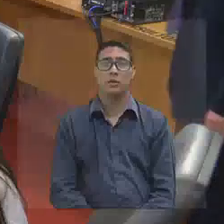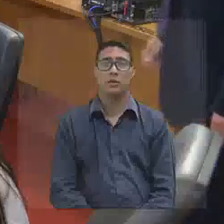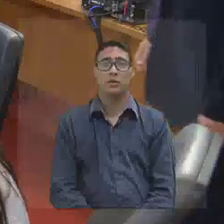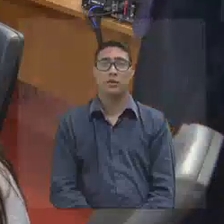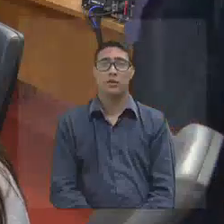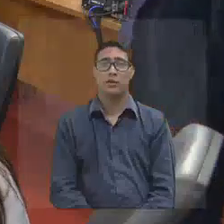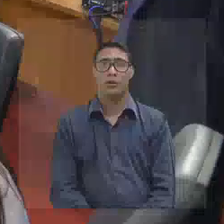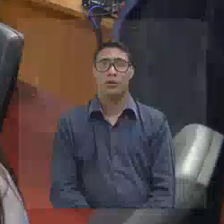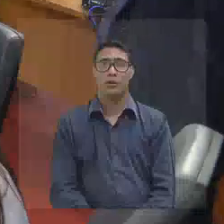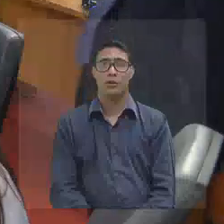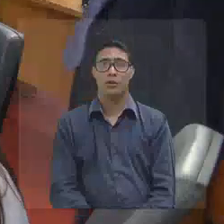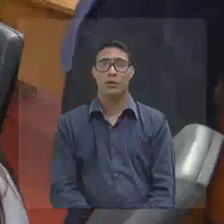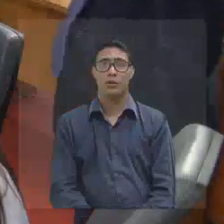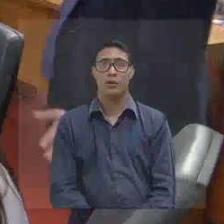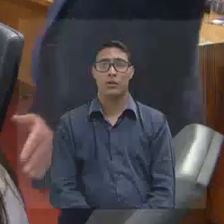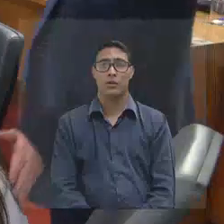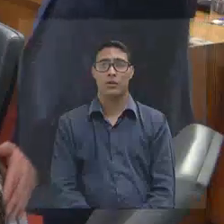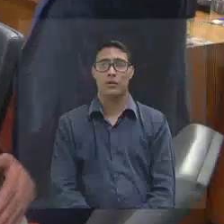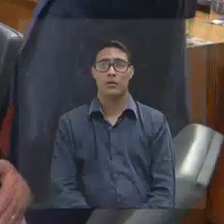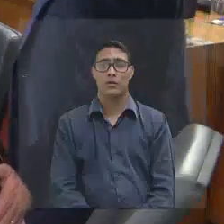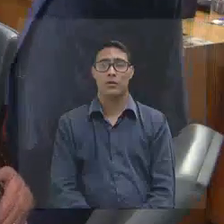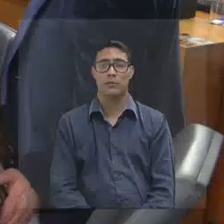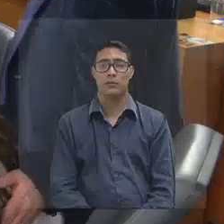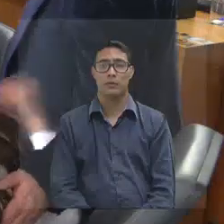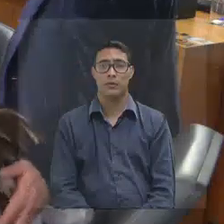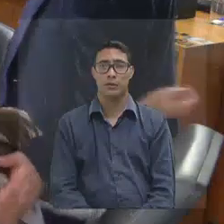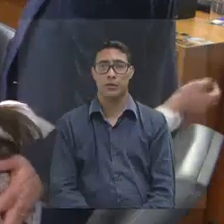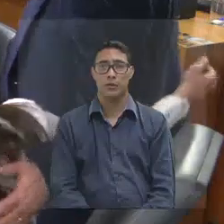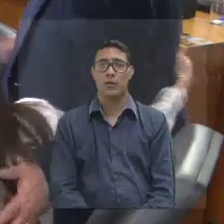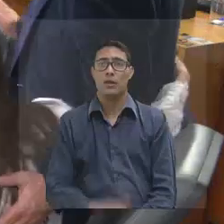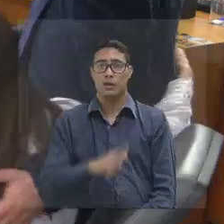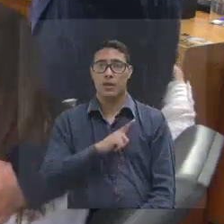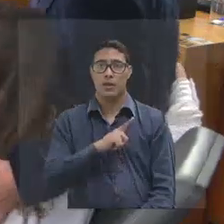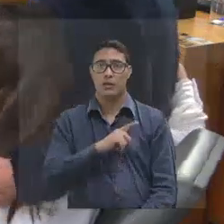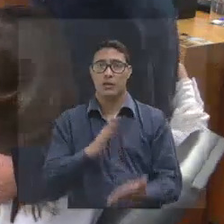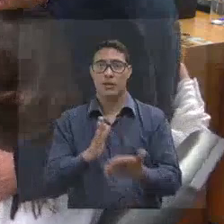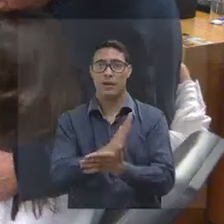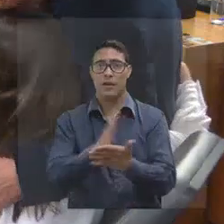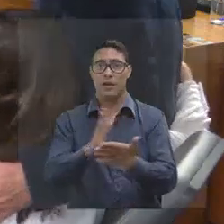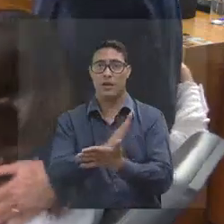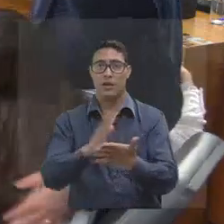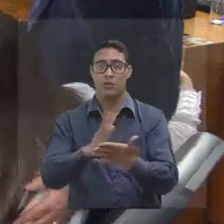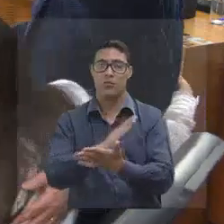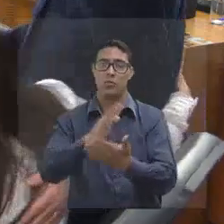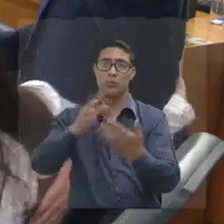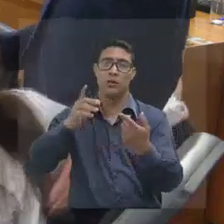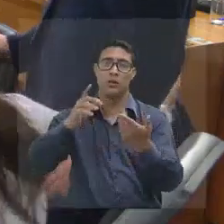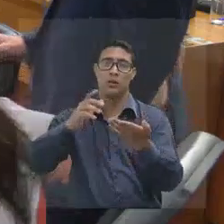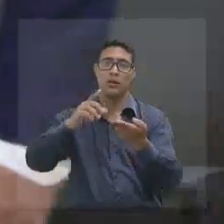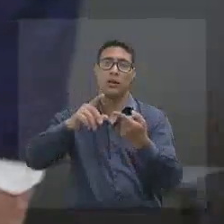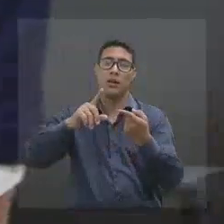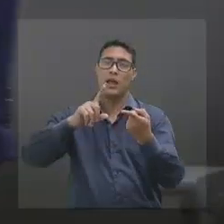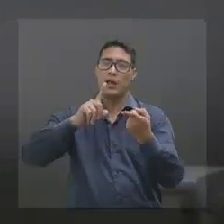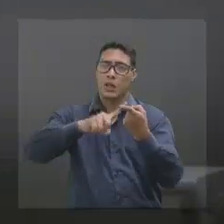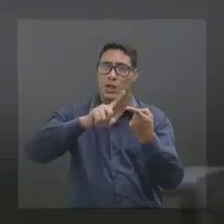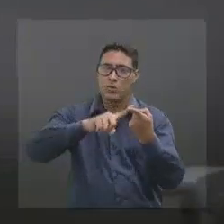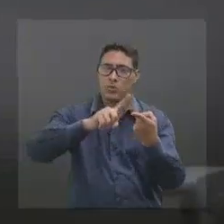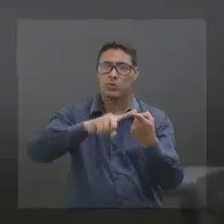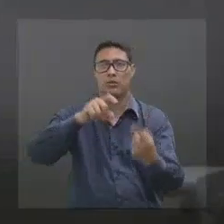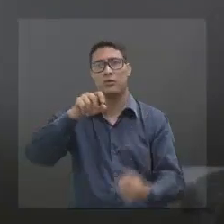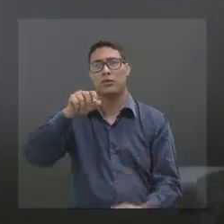por fim deputada você traz aqui algumas denúncias sobre assédio moral